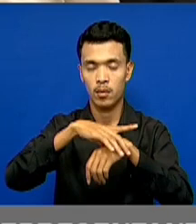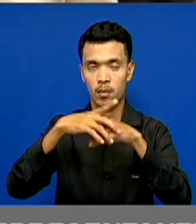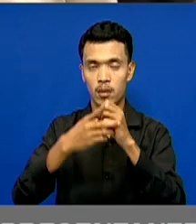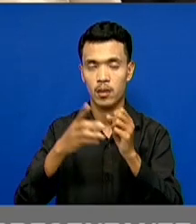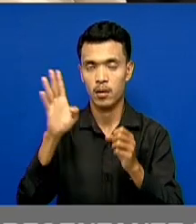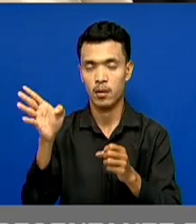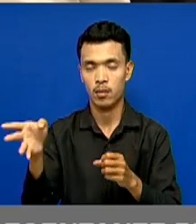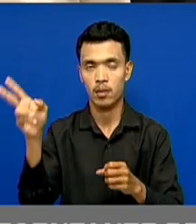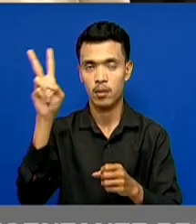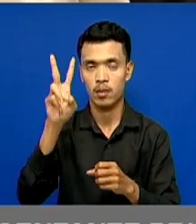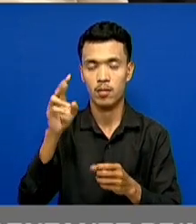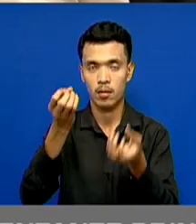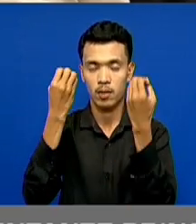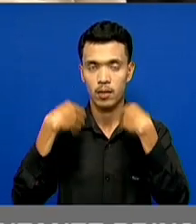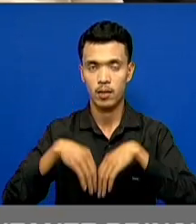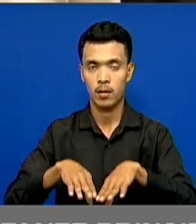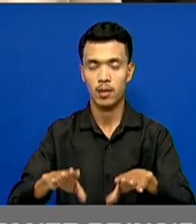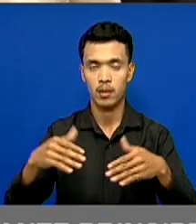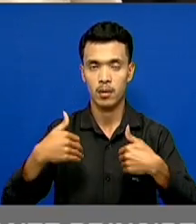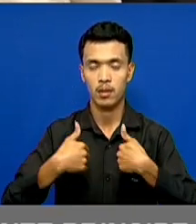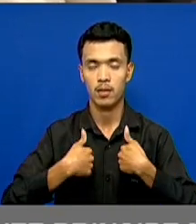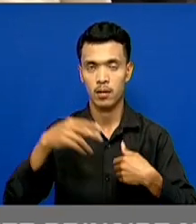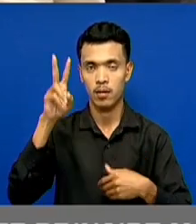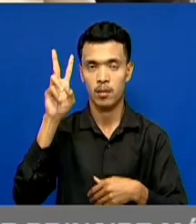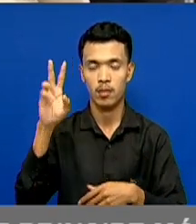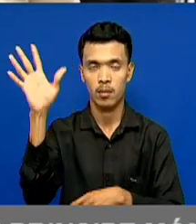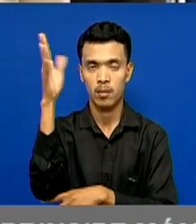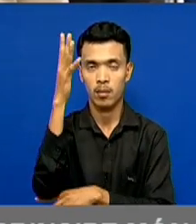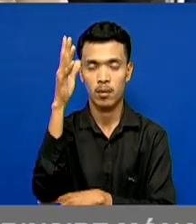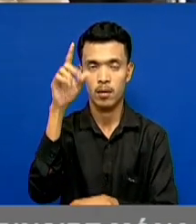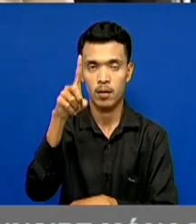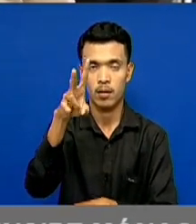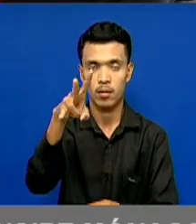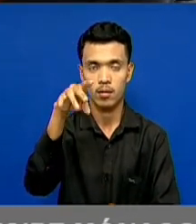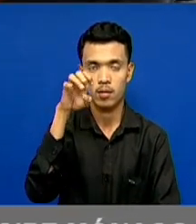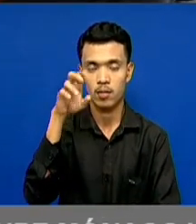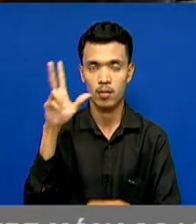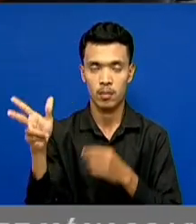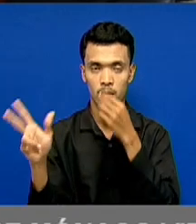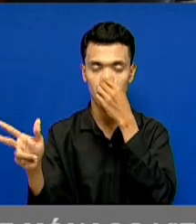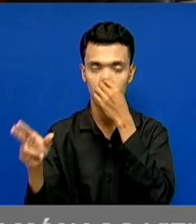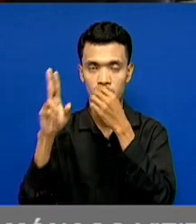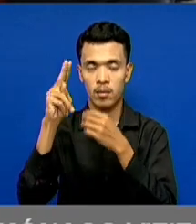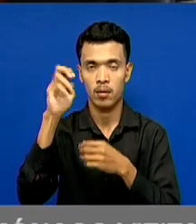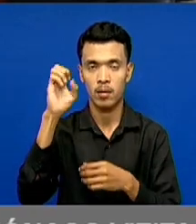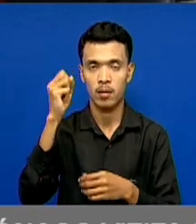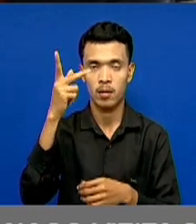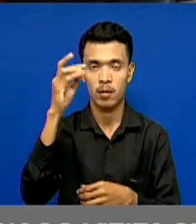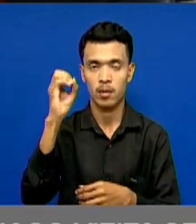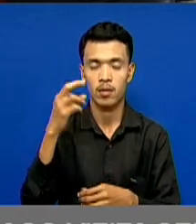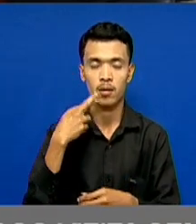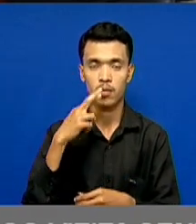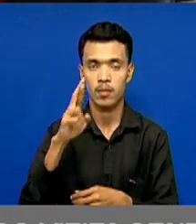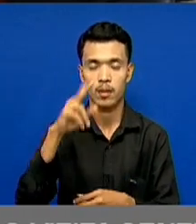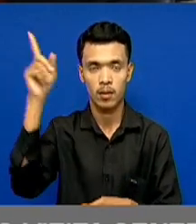Rua, marina protegida e a rua, no espécies aí ato situ tolo nulo, no Unesco recomenda governo ato